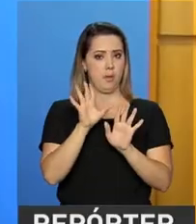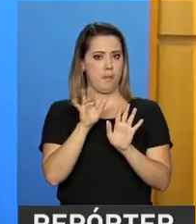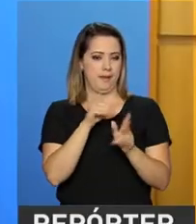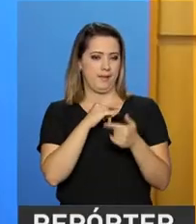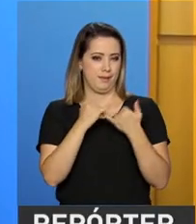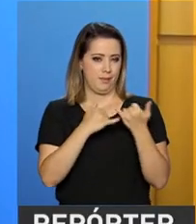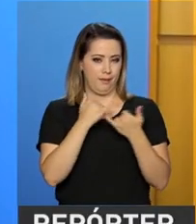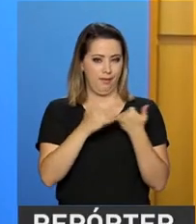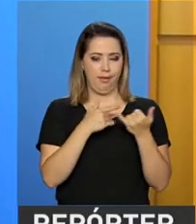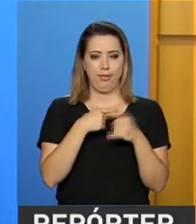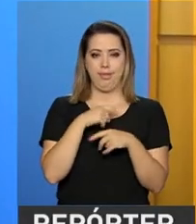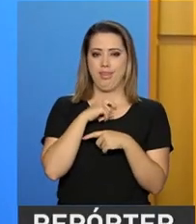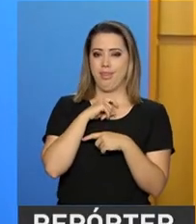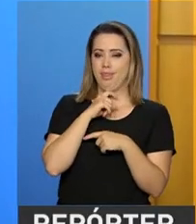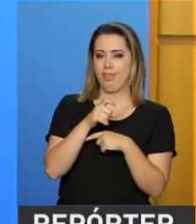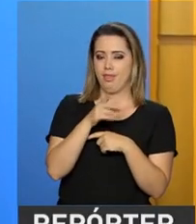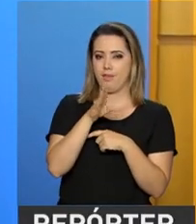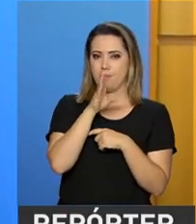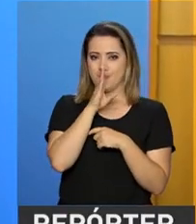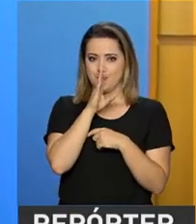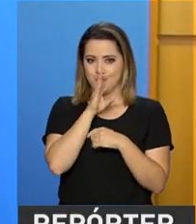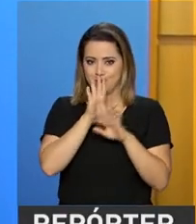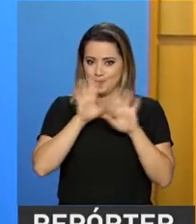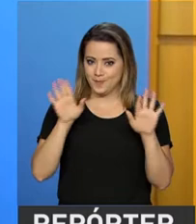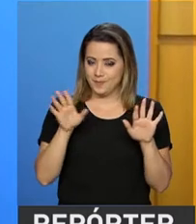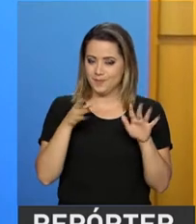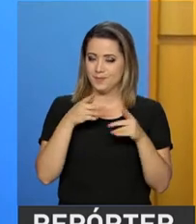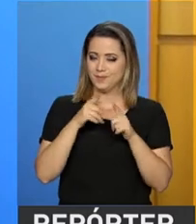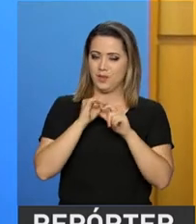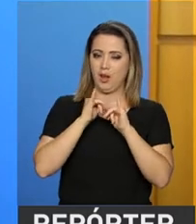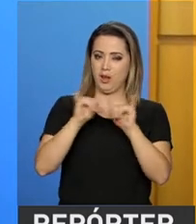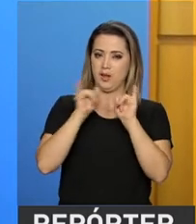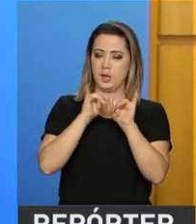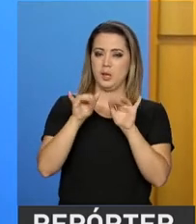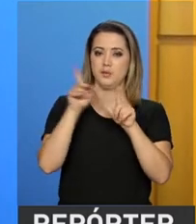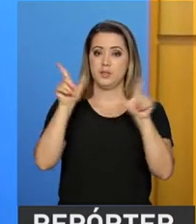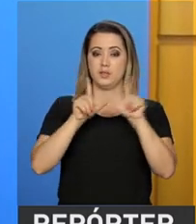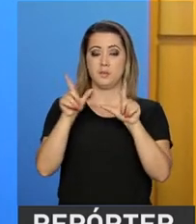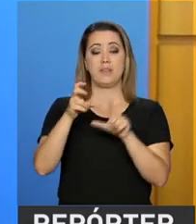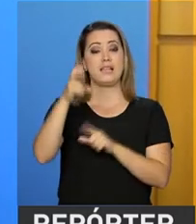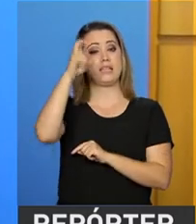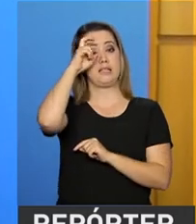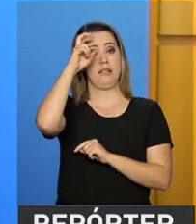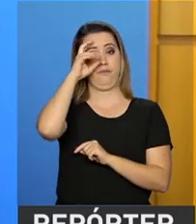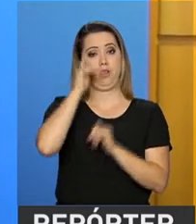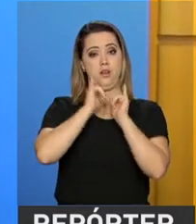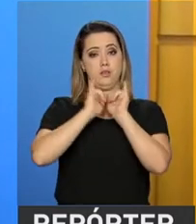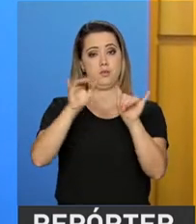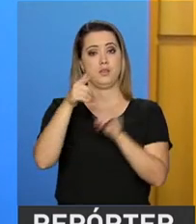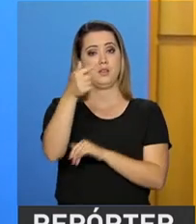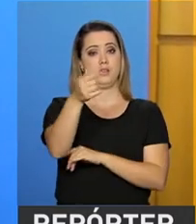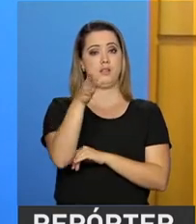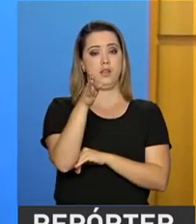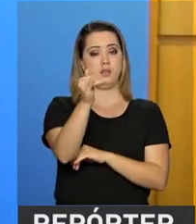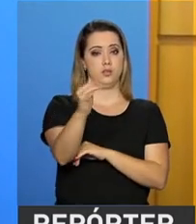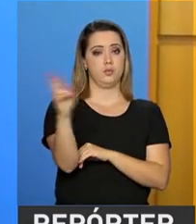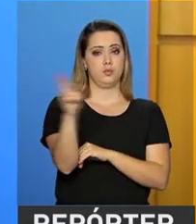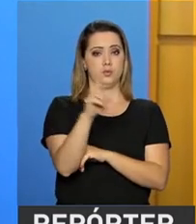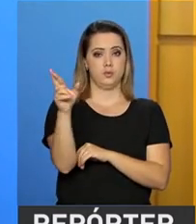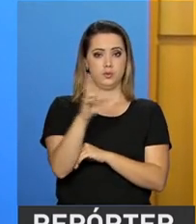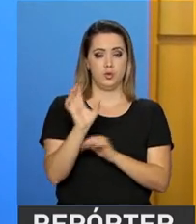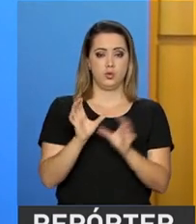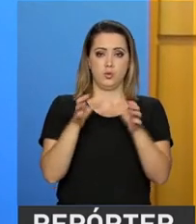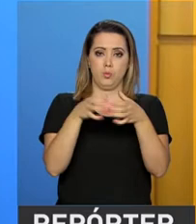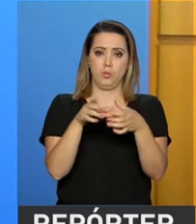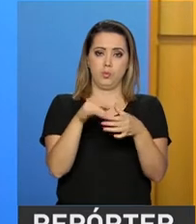ninguém conta que na quinta 7 bilhões do fundo de garantia para os trabalhadores